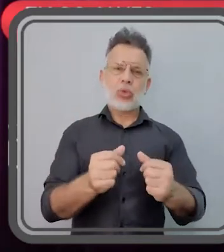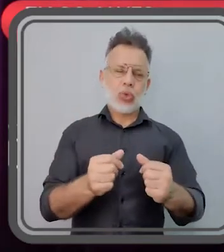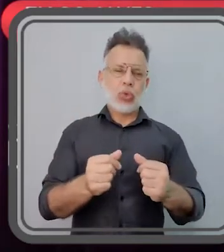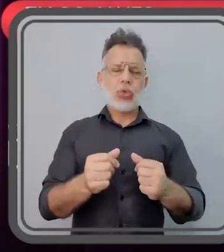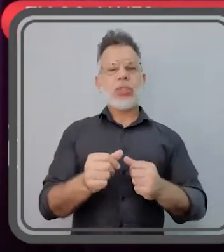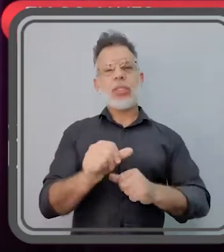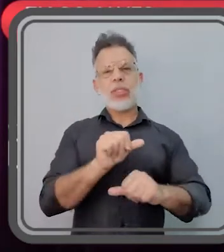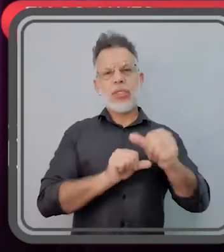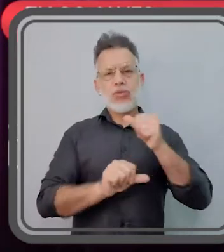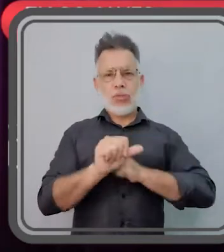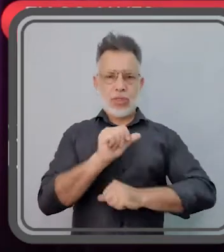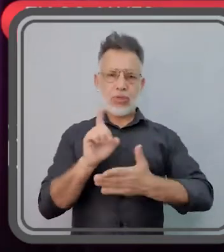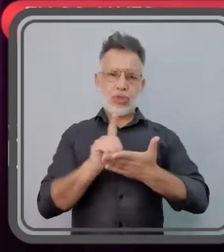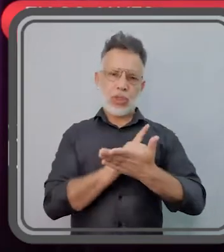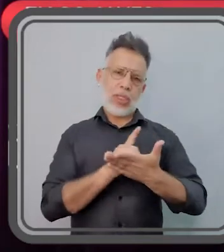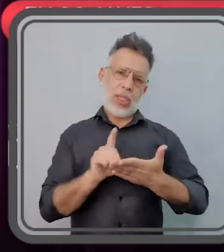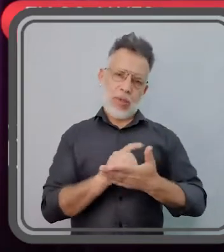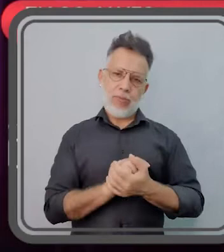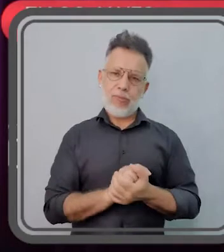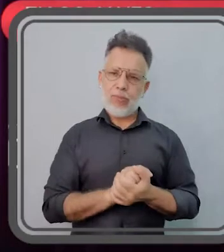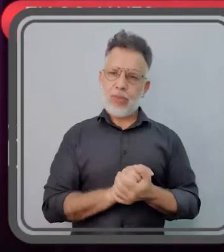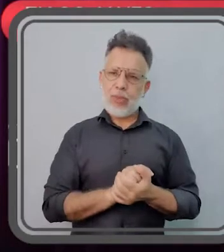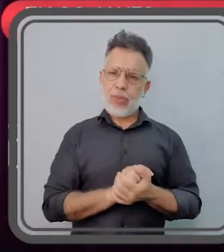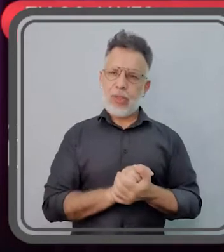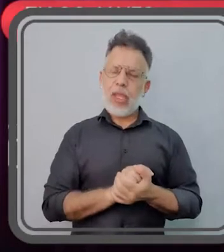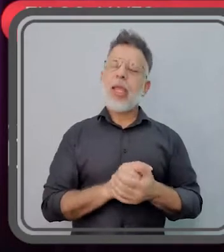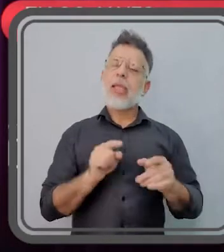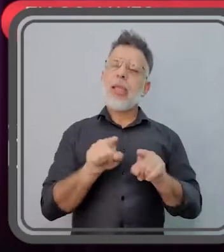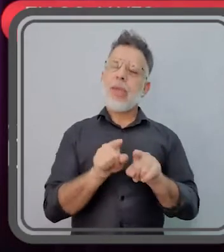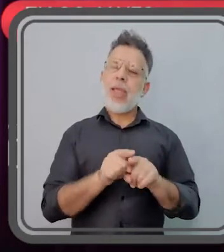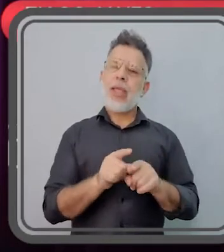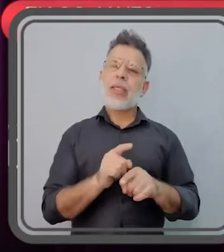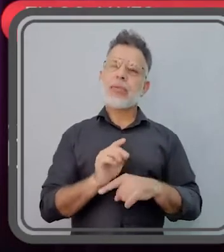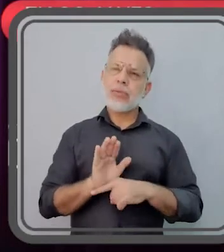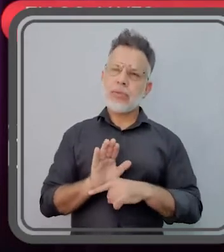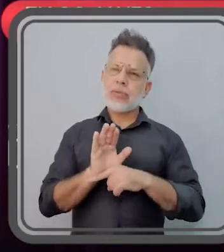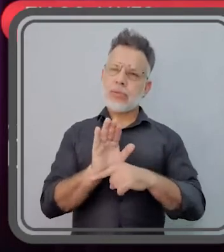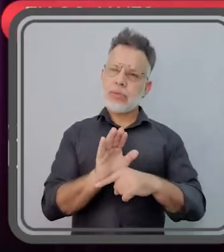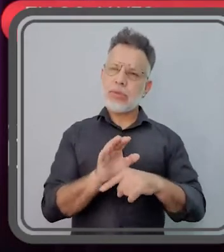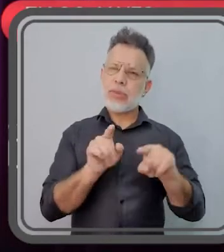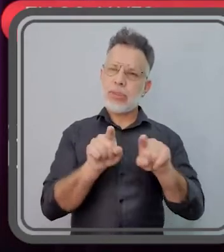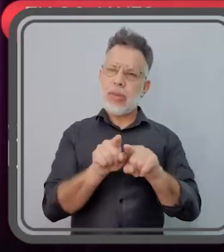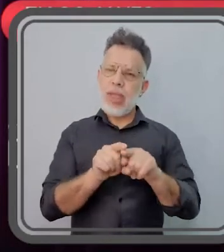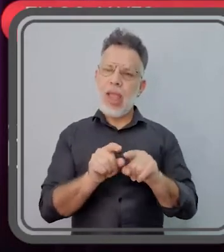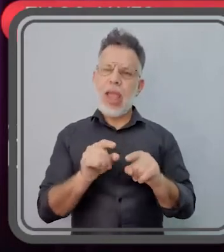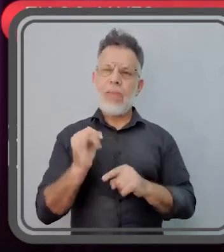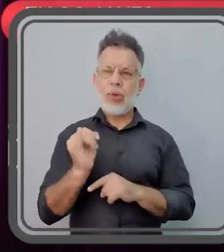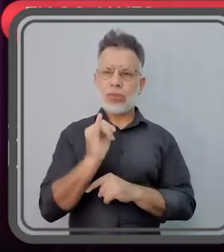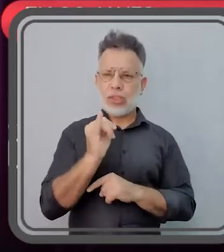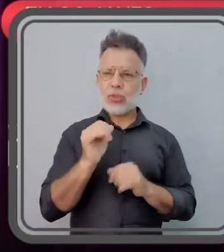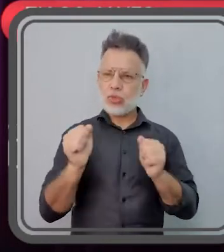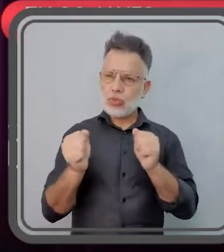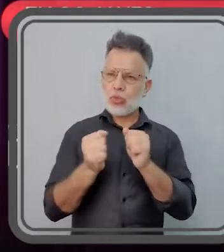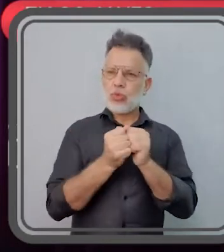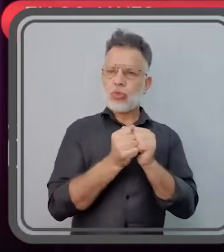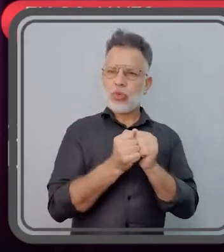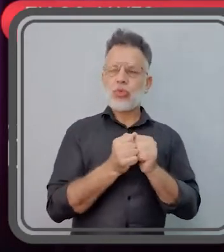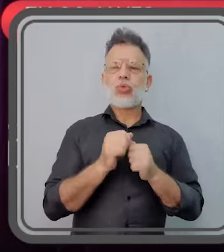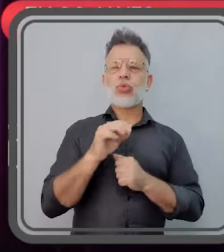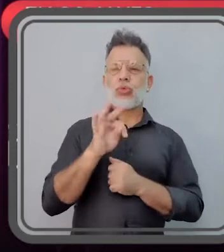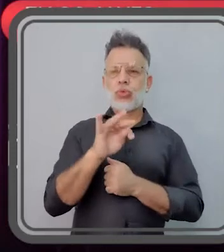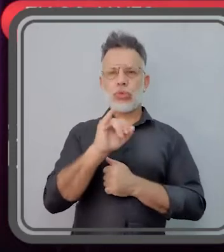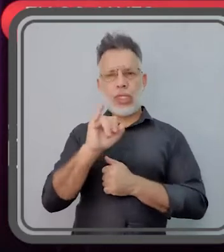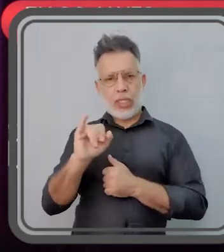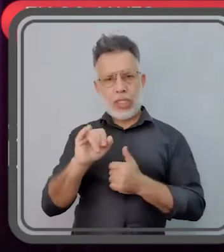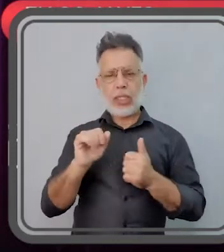transformação. E em termos de ajudar, como TCS faz parte do TI e